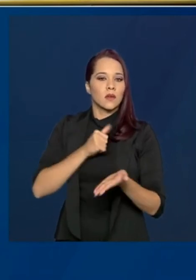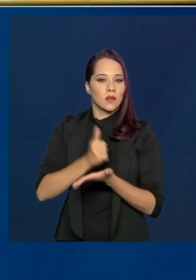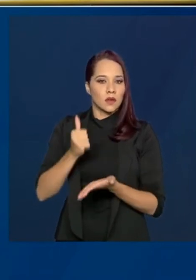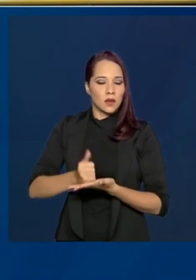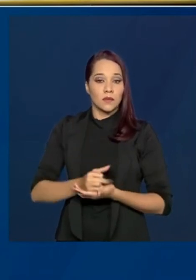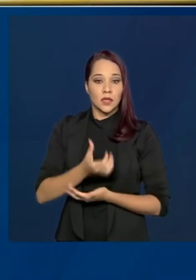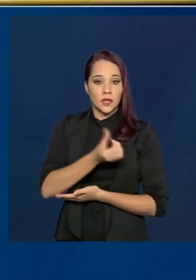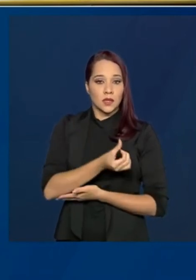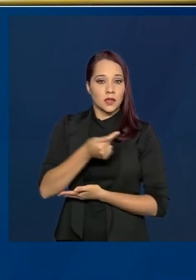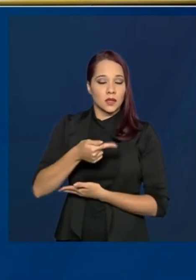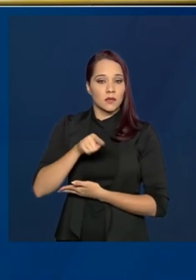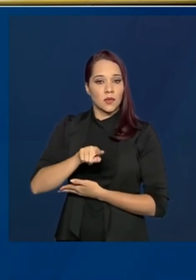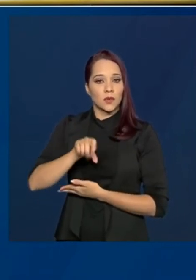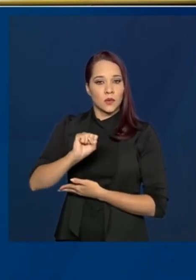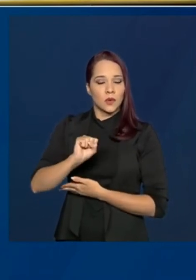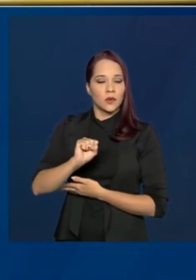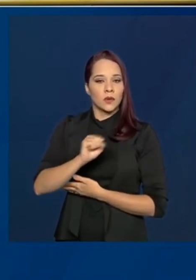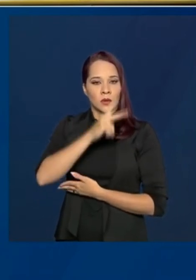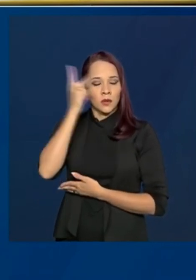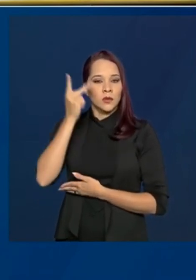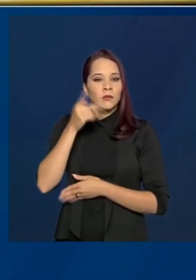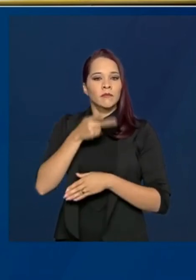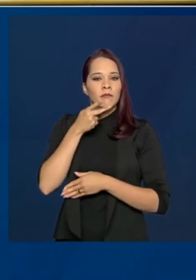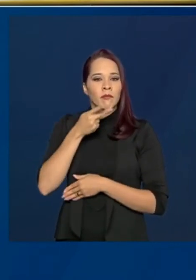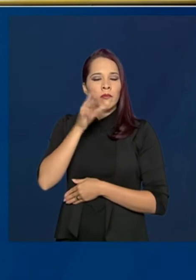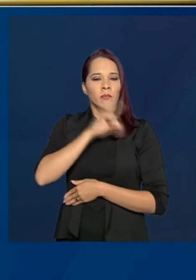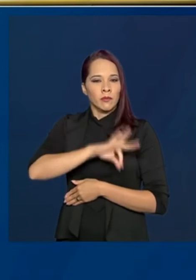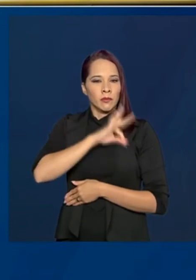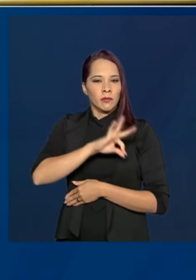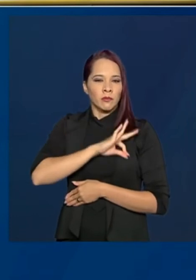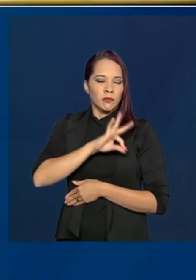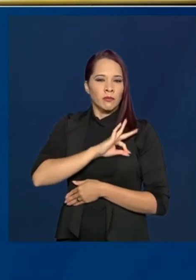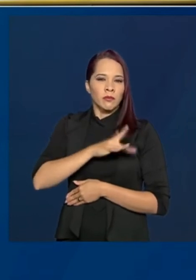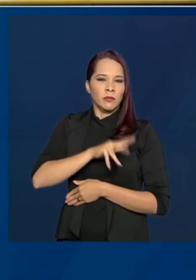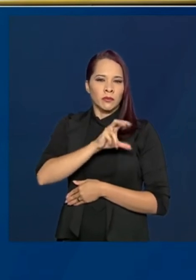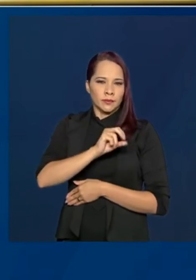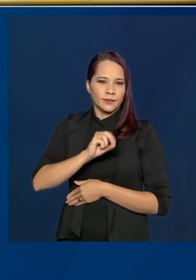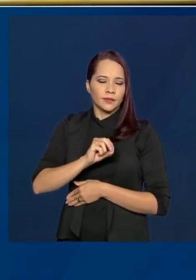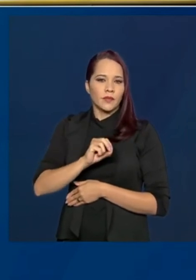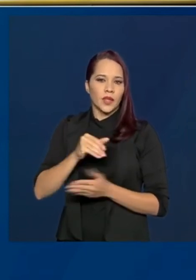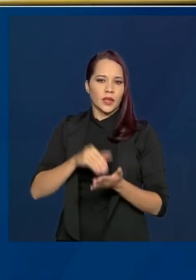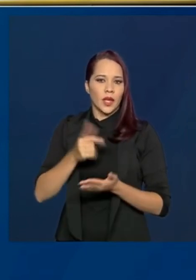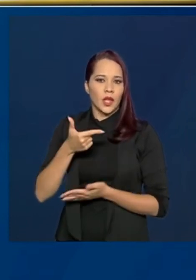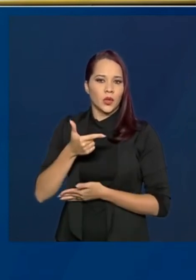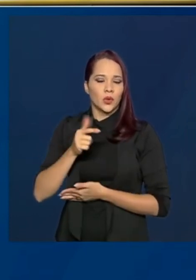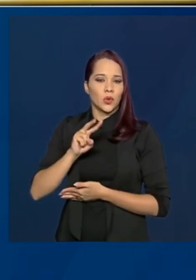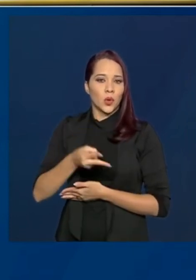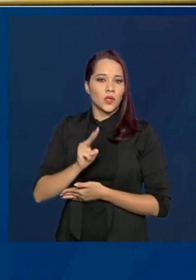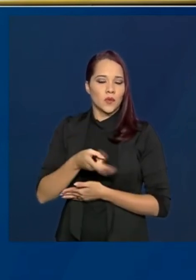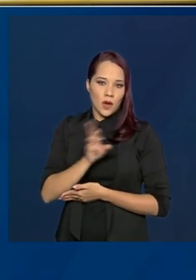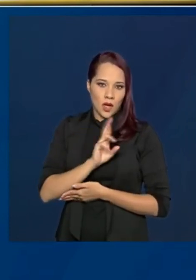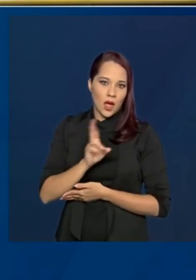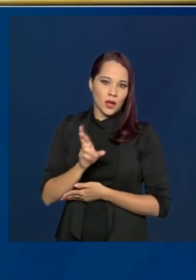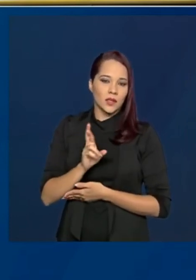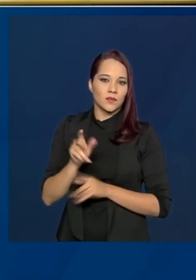contratados, 67,8% dos participantes relataram uma renda familiar entre R$500 e R$2.000 mensais. É uma